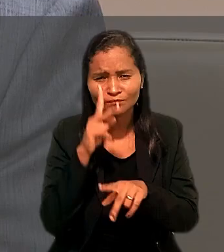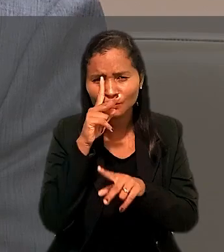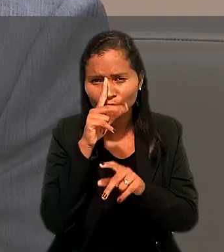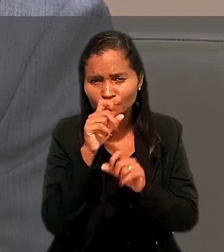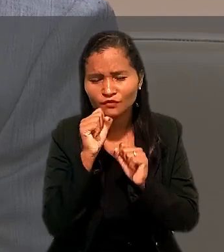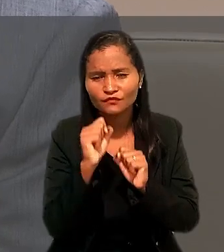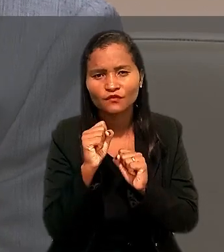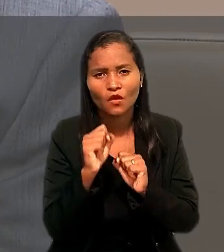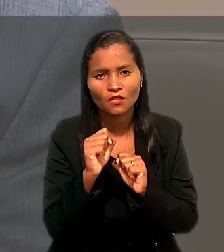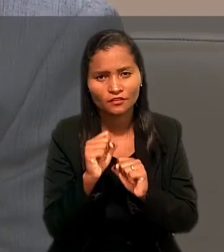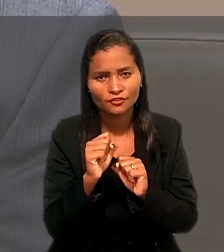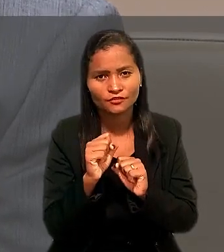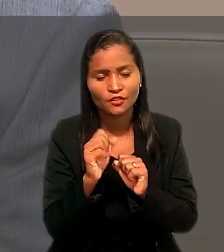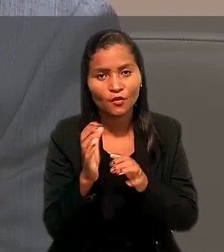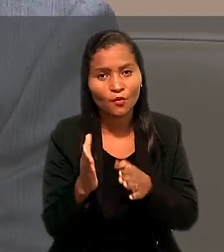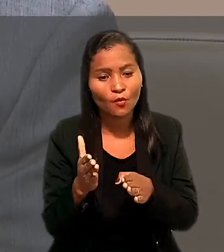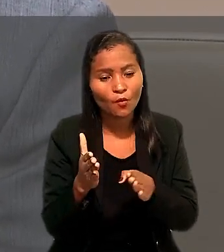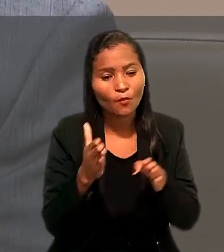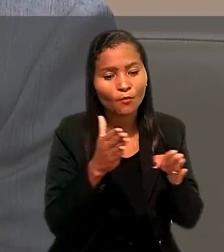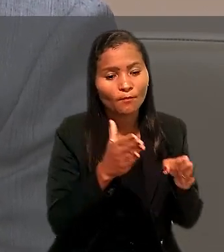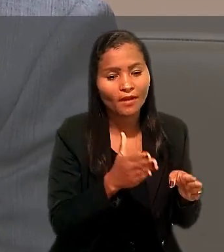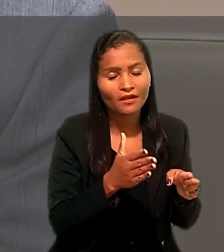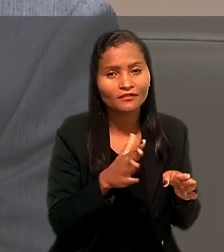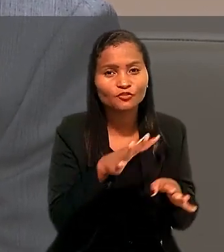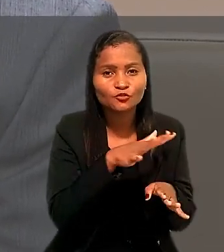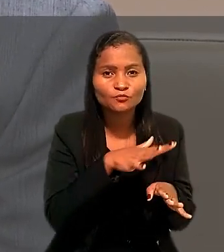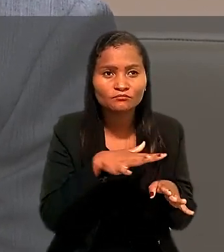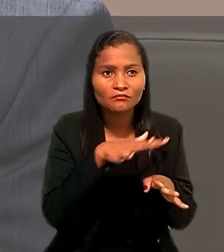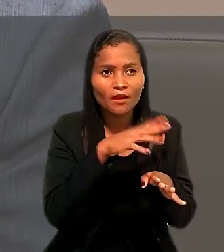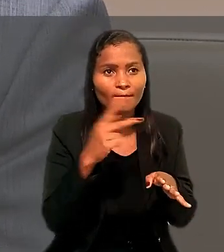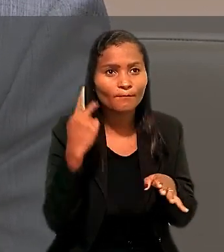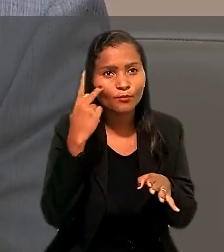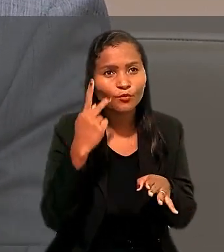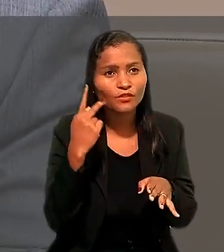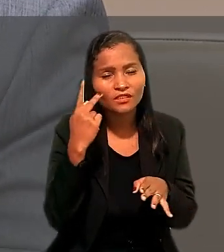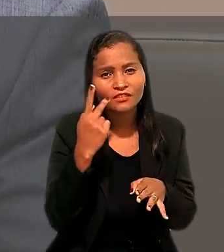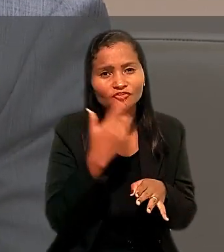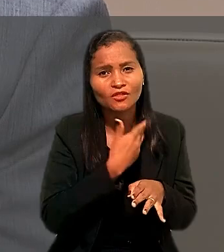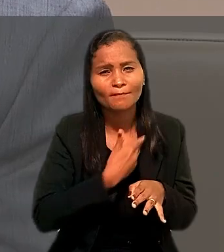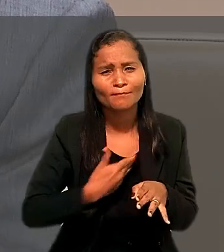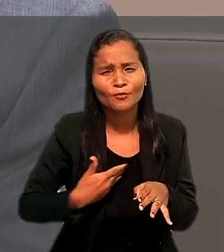muita intensidade, como parte de uma política pública